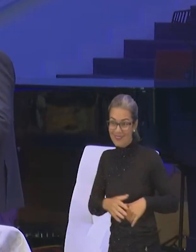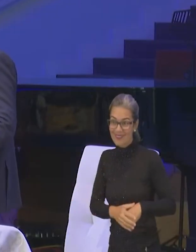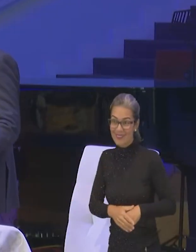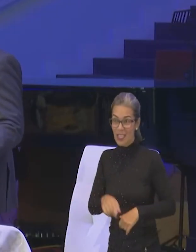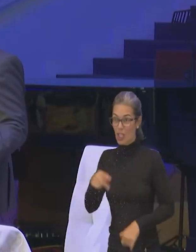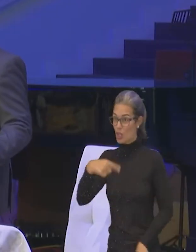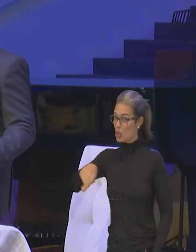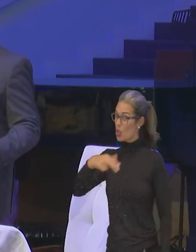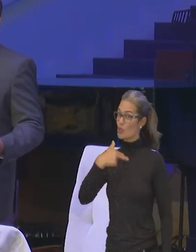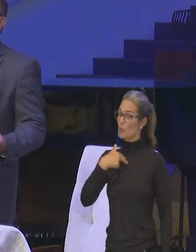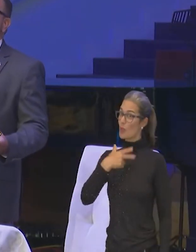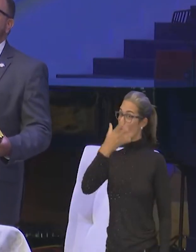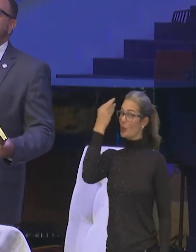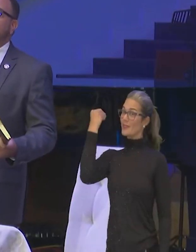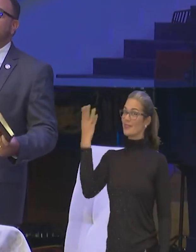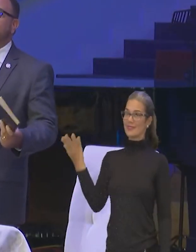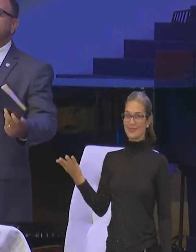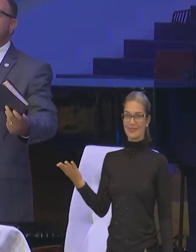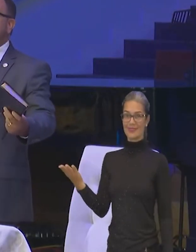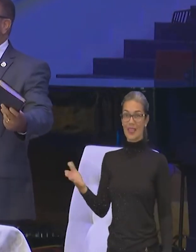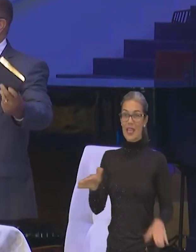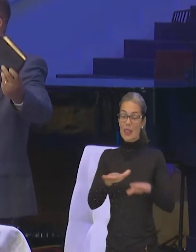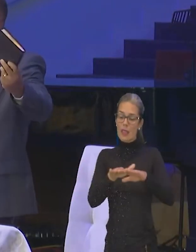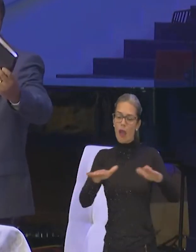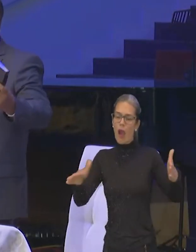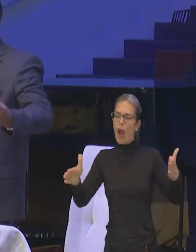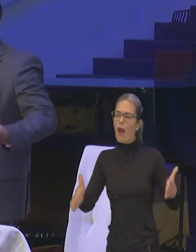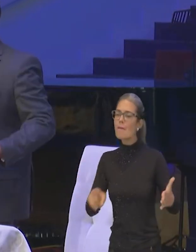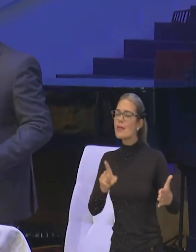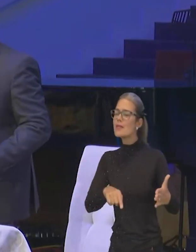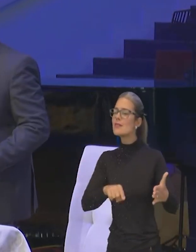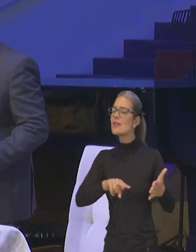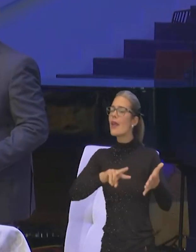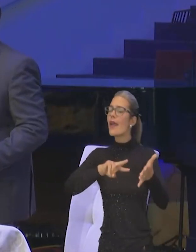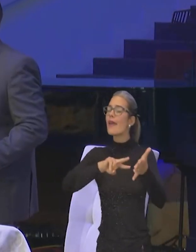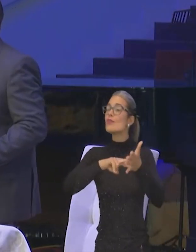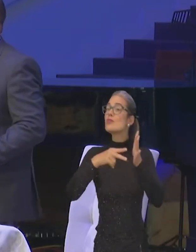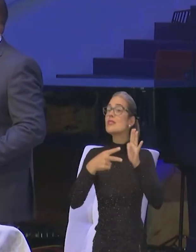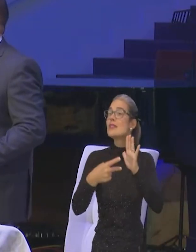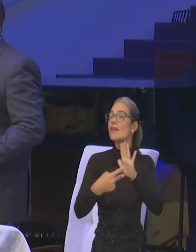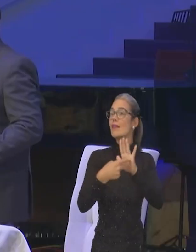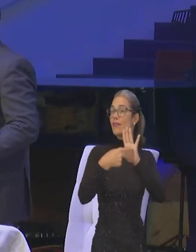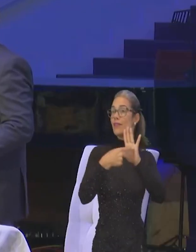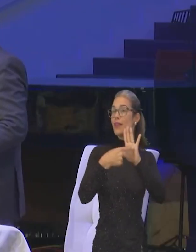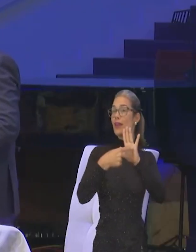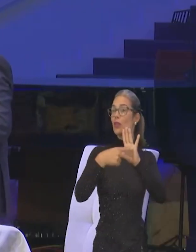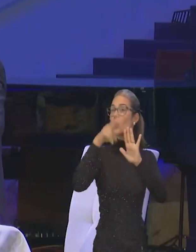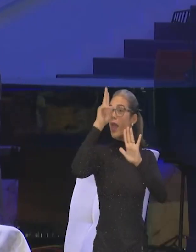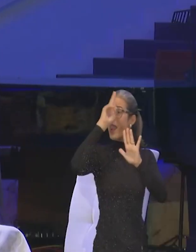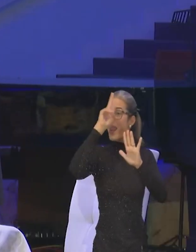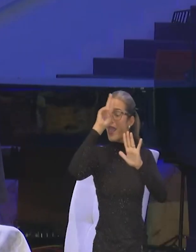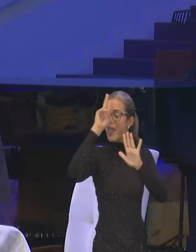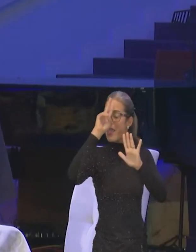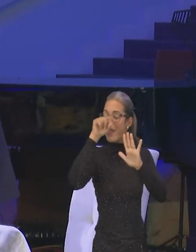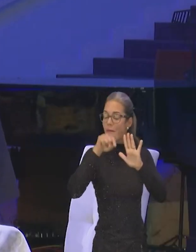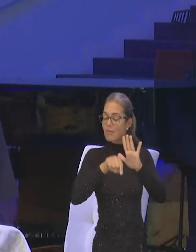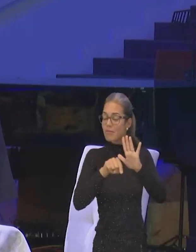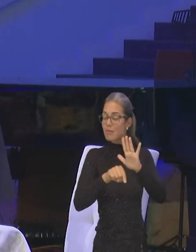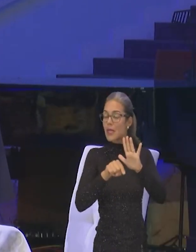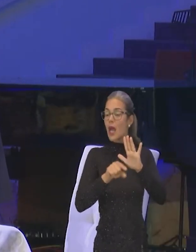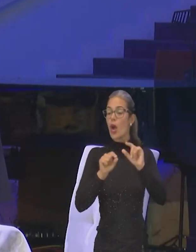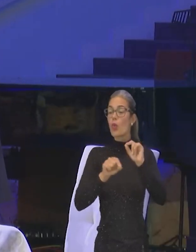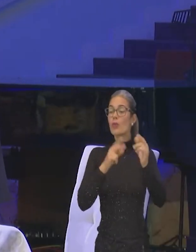A mesa, então, se torna um símbolo, talvez até teológico, que nós possamos lembrar ao olhar dentro das nossas